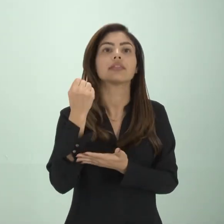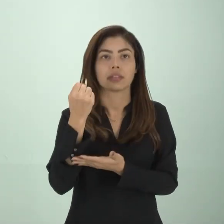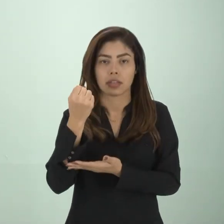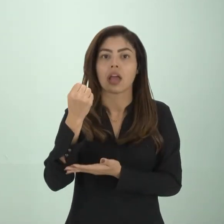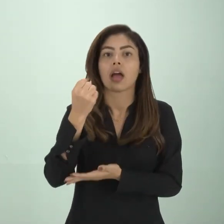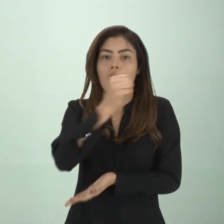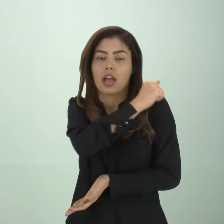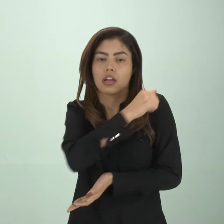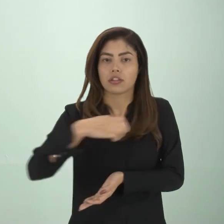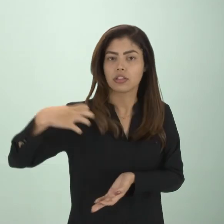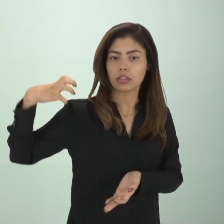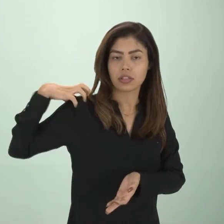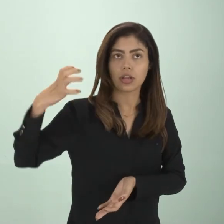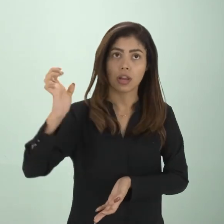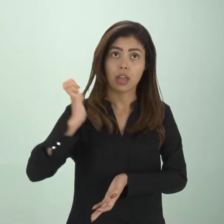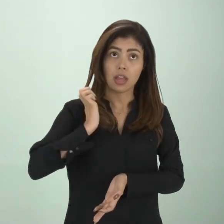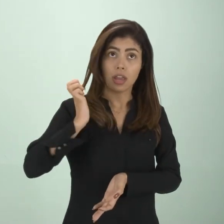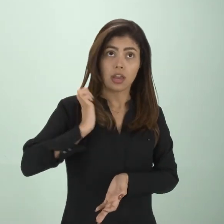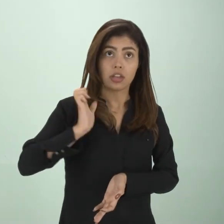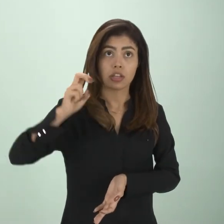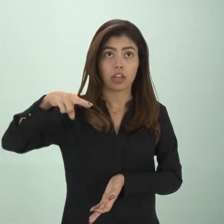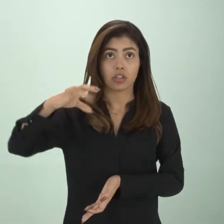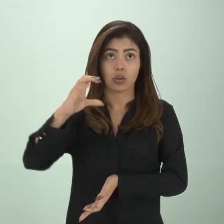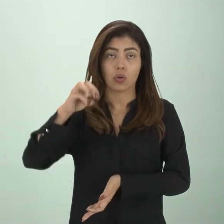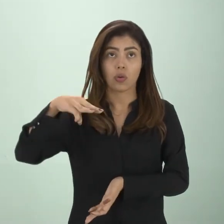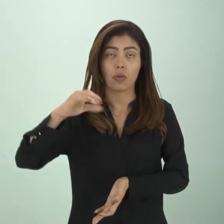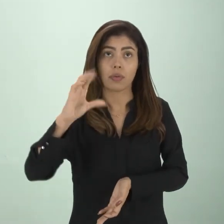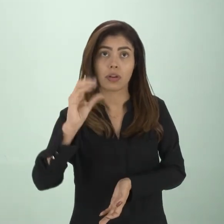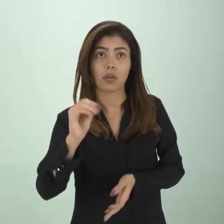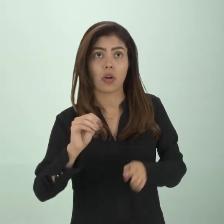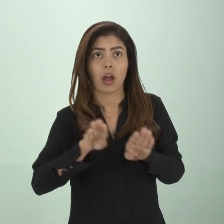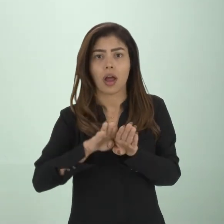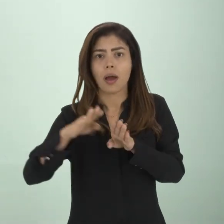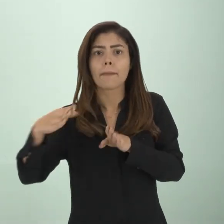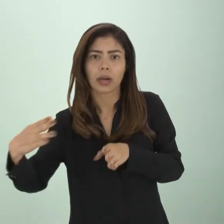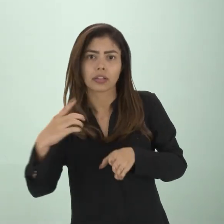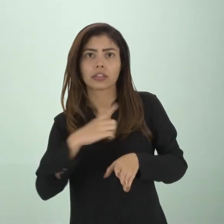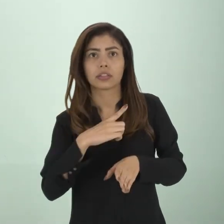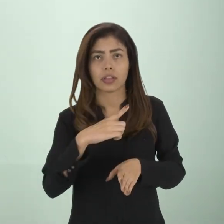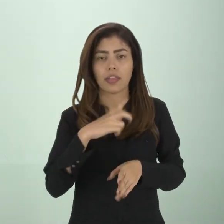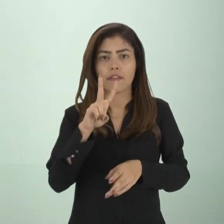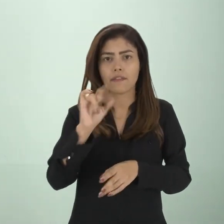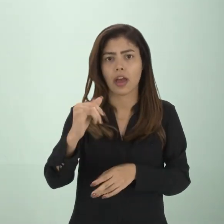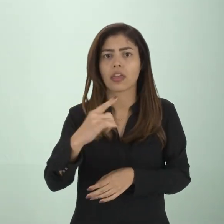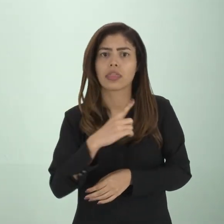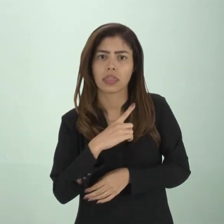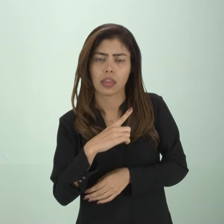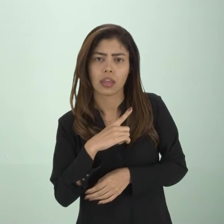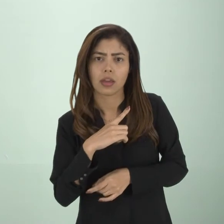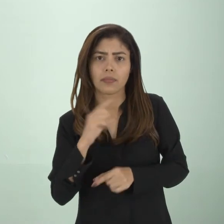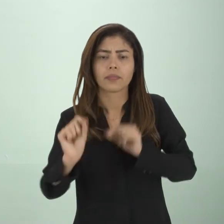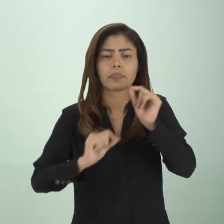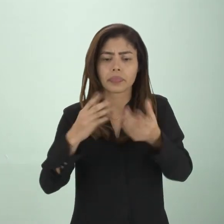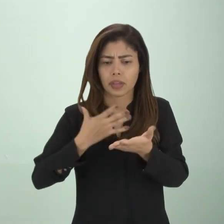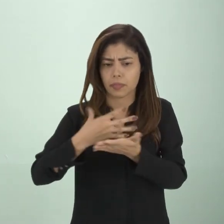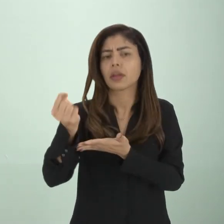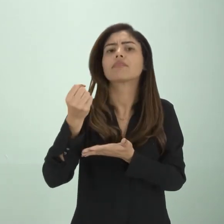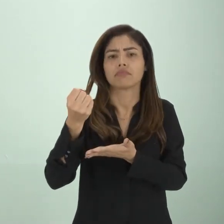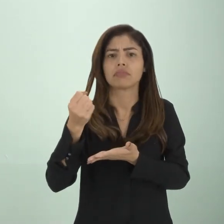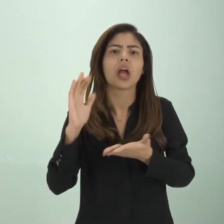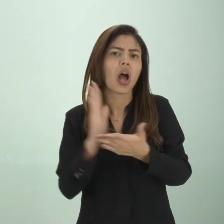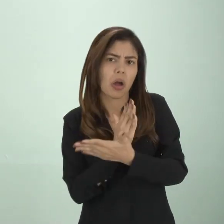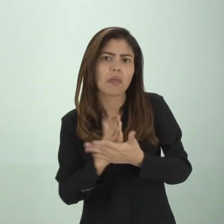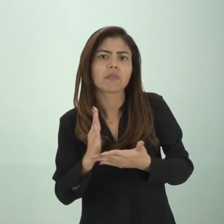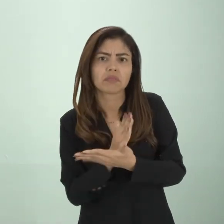São Tomás de Aquino, já num período posterior, fazendo parte aí da chamada escolástica. Ele